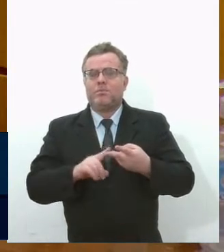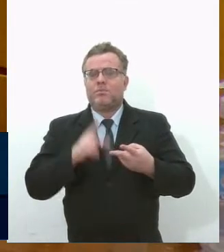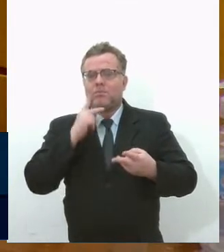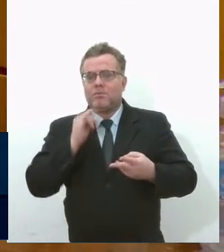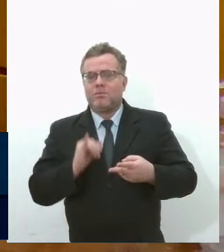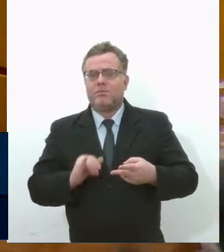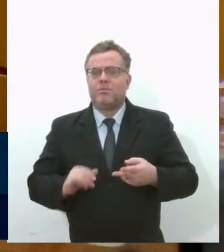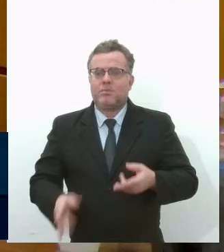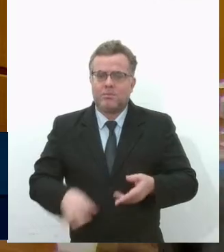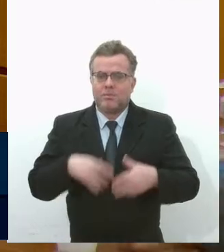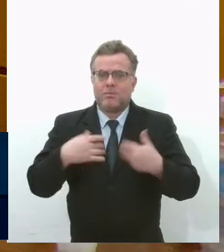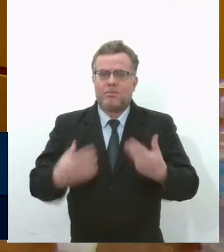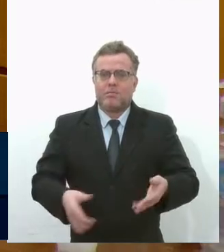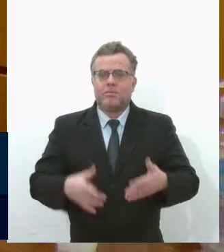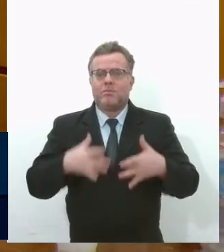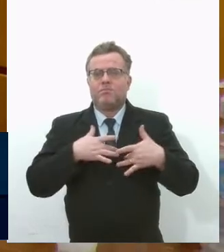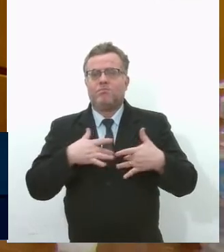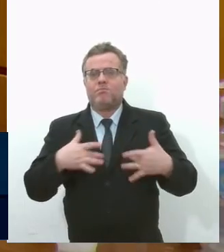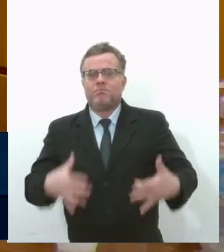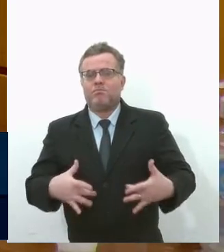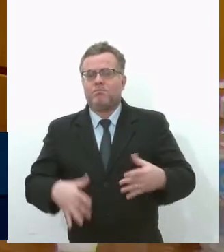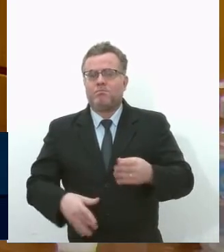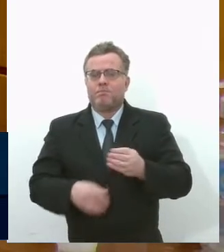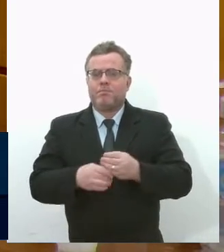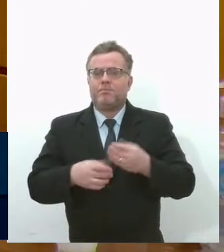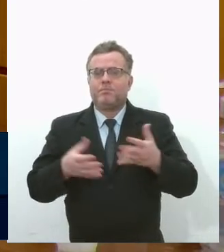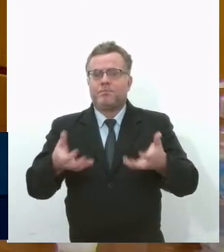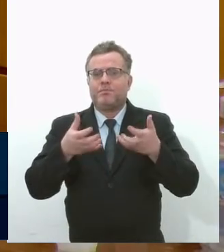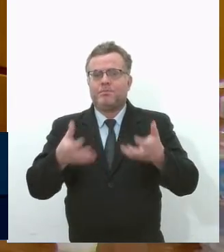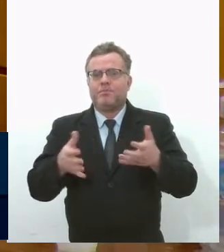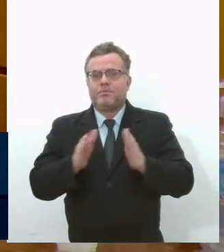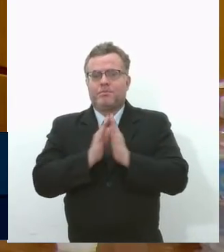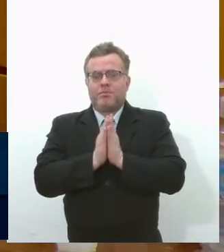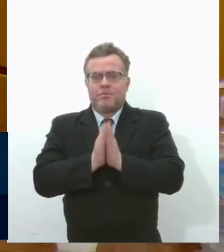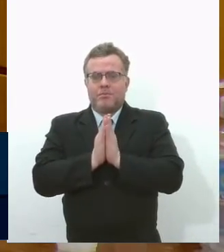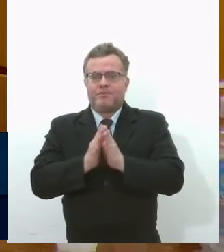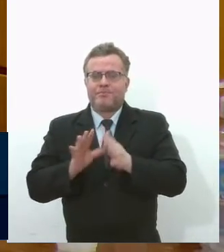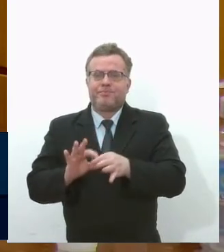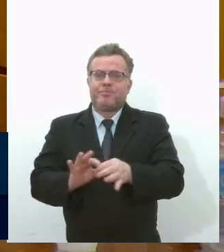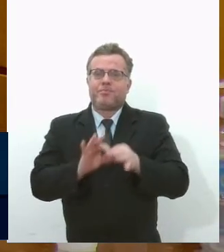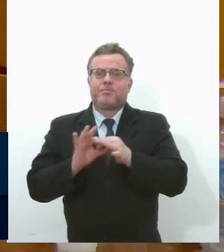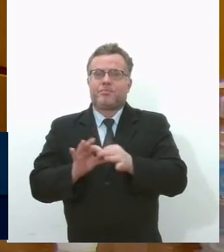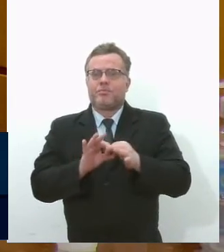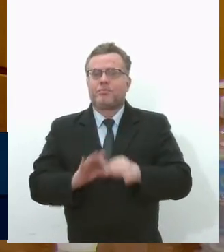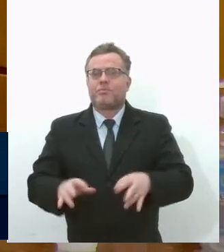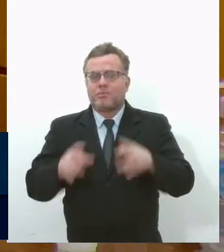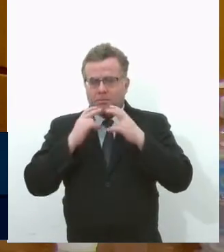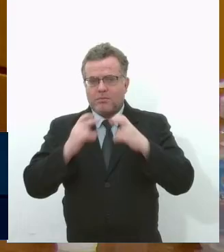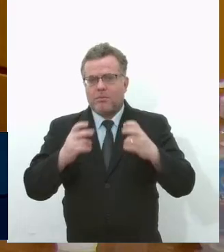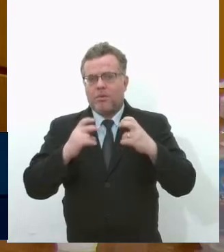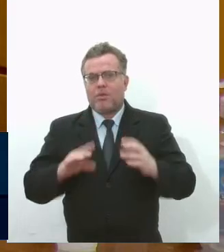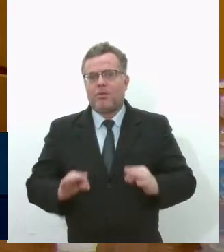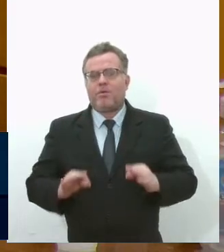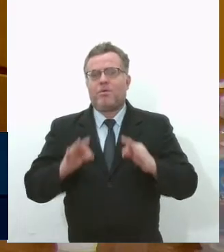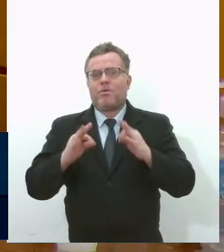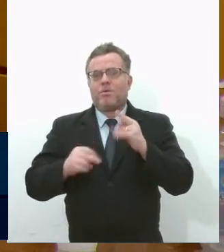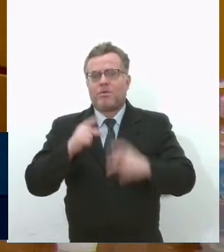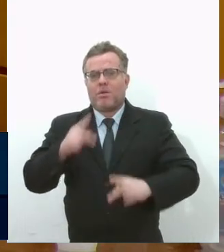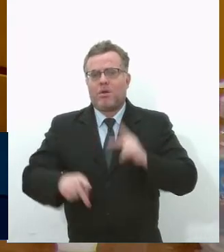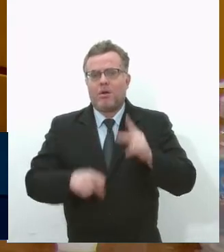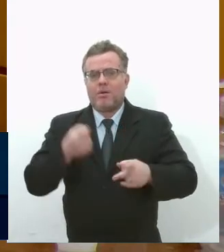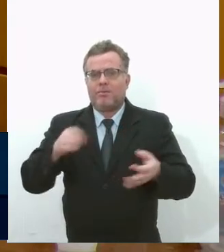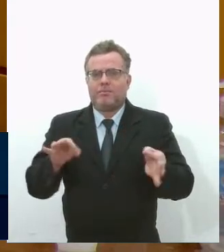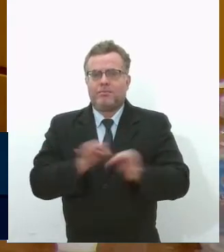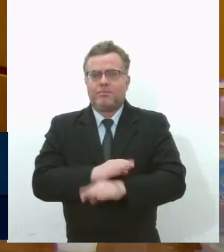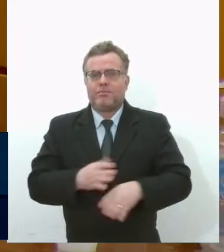minha solidariedade. Então, eu quero aqui fazer ecoar o grito dos pais, dos familiares, da população sergipana que está pedindo por